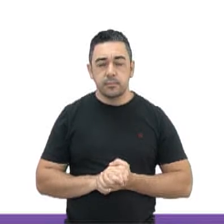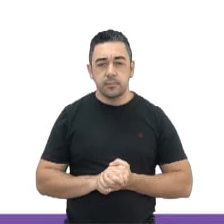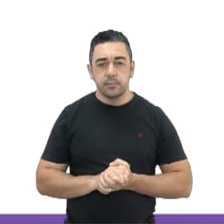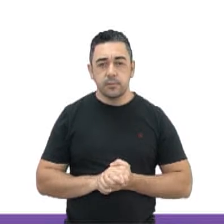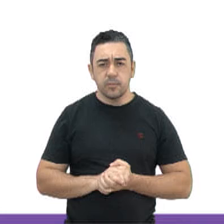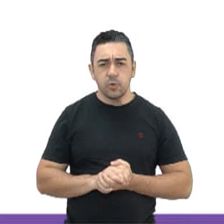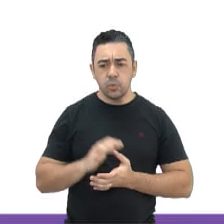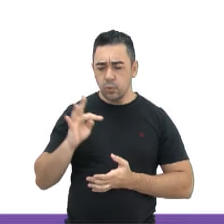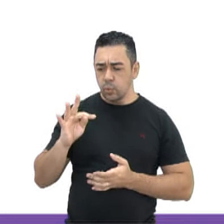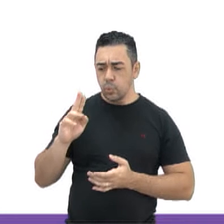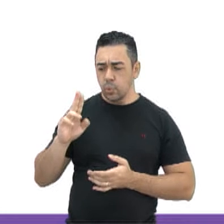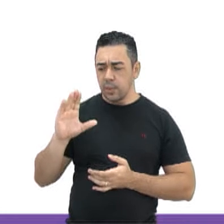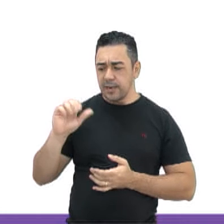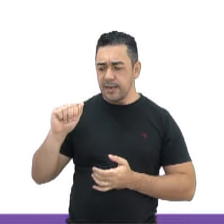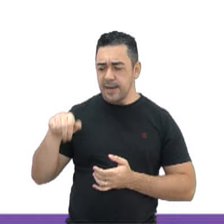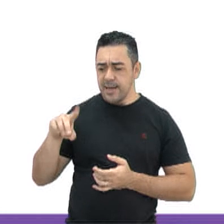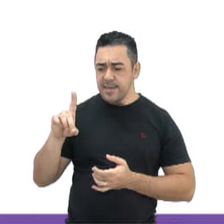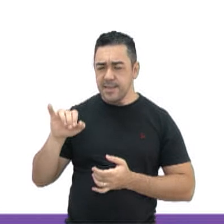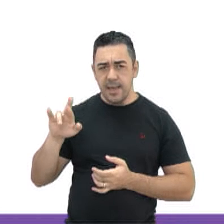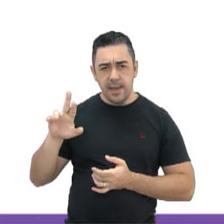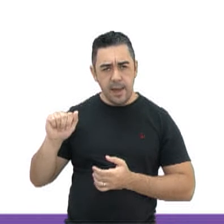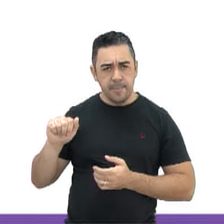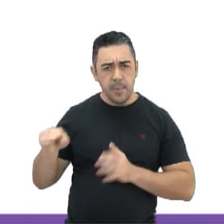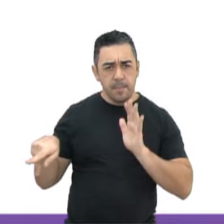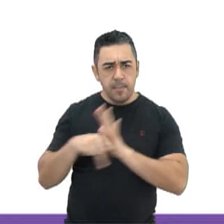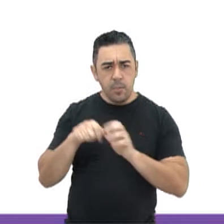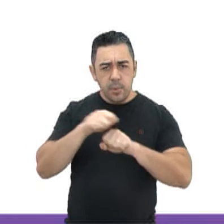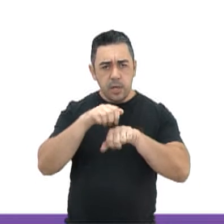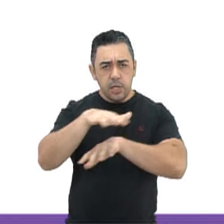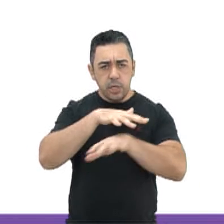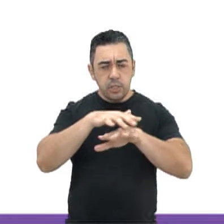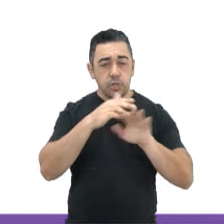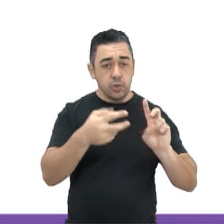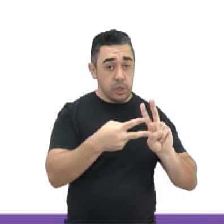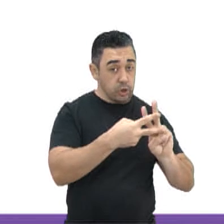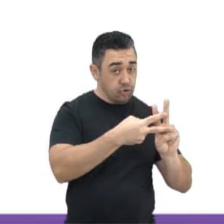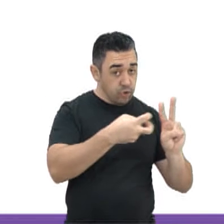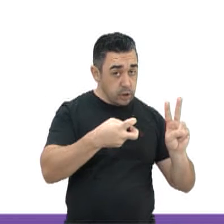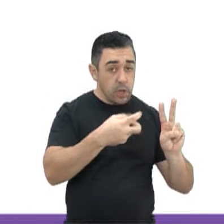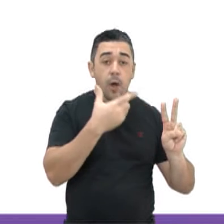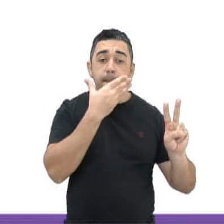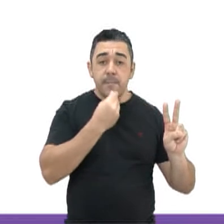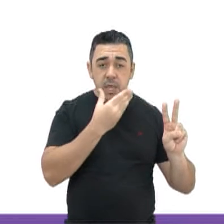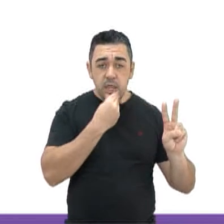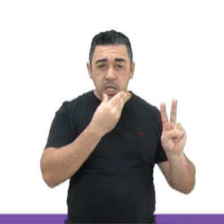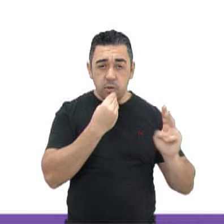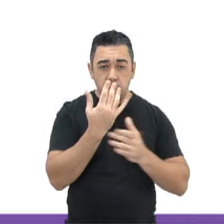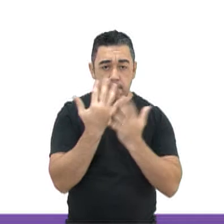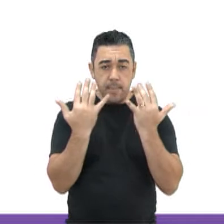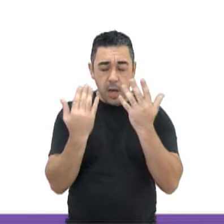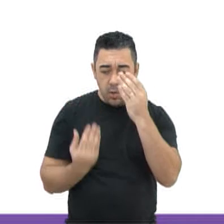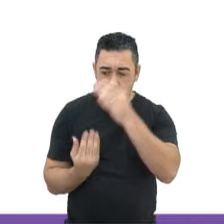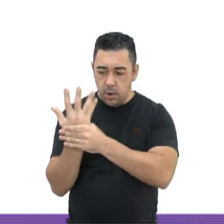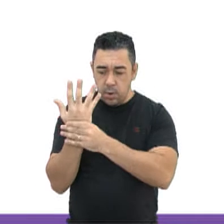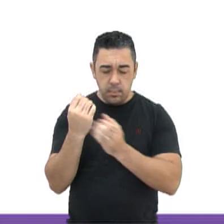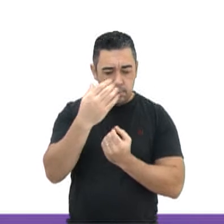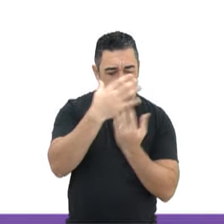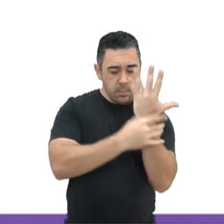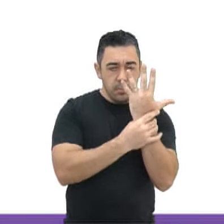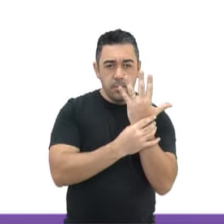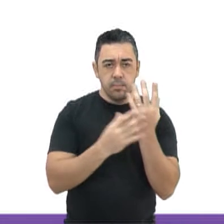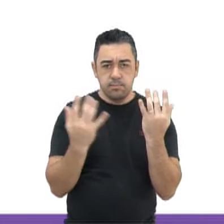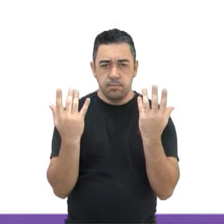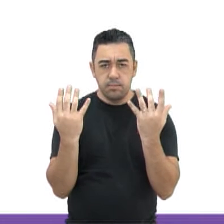Atividade 2, a tucandeira. É o rito de passagem indígena em que os meninos colocam as mãos em luvas de